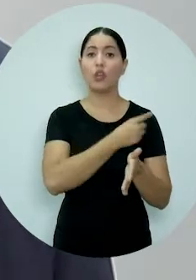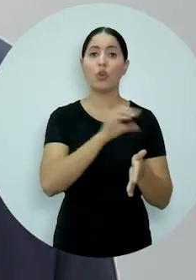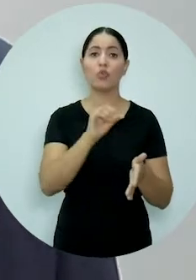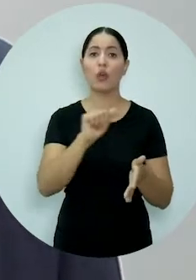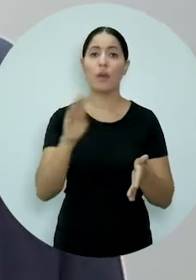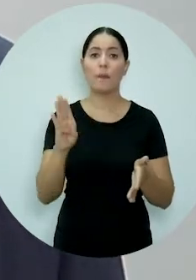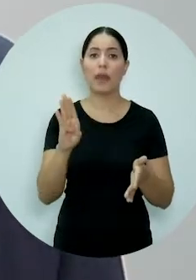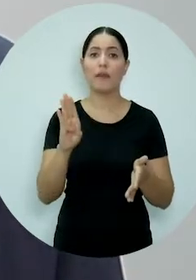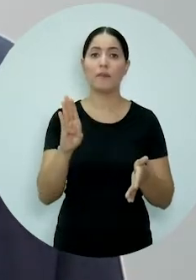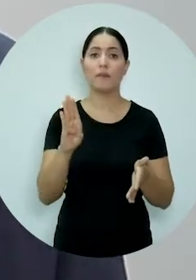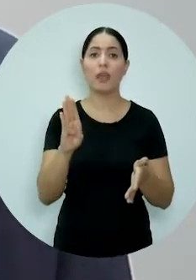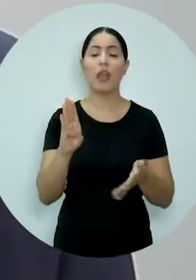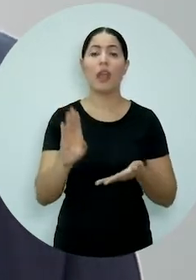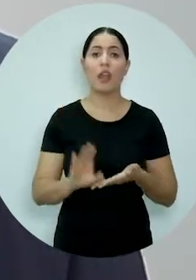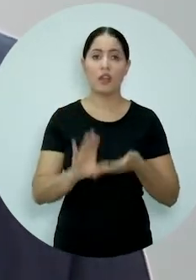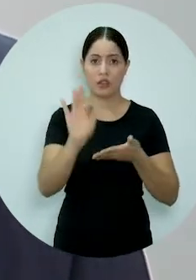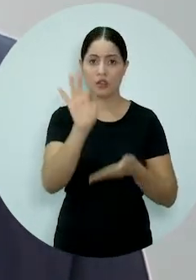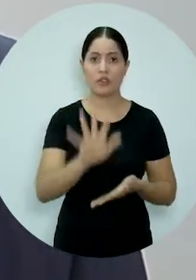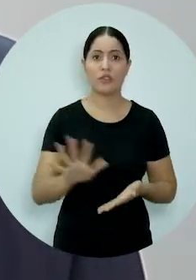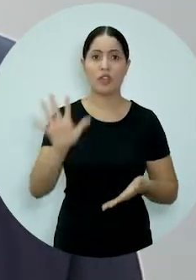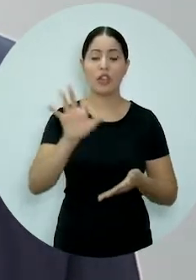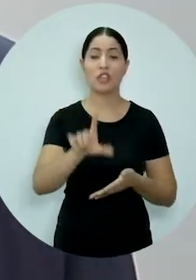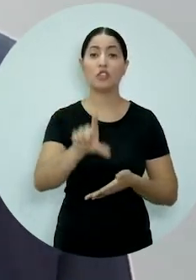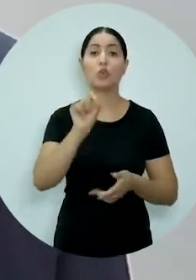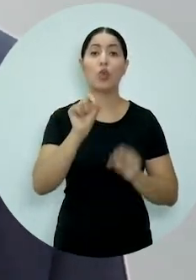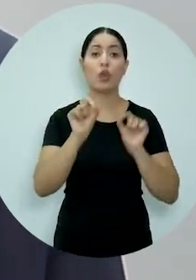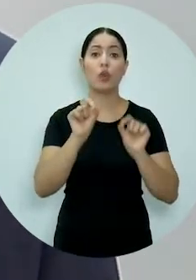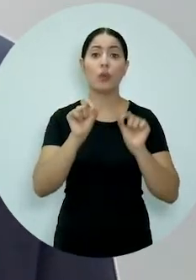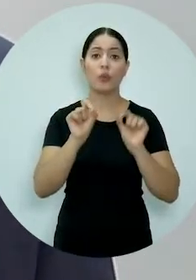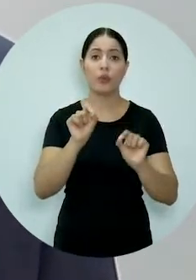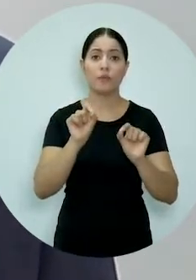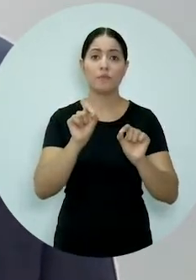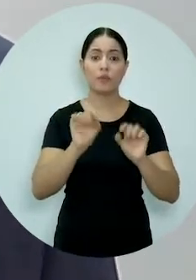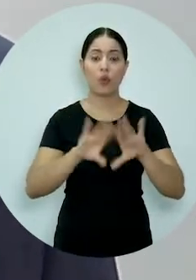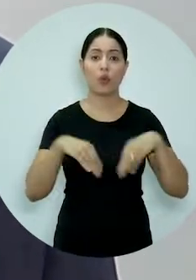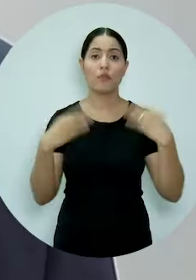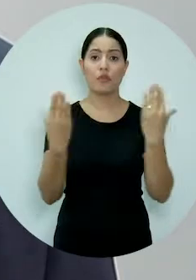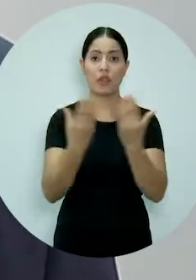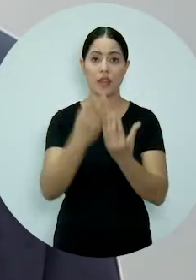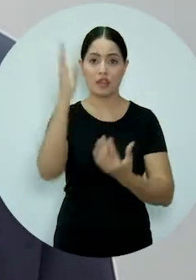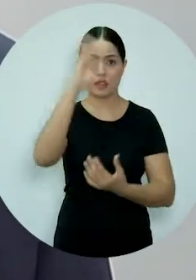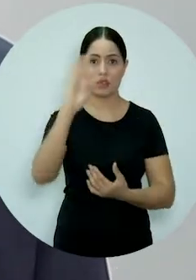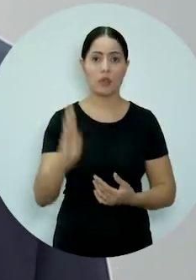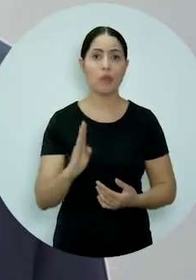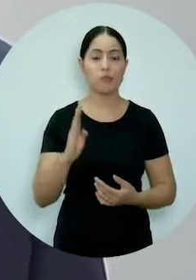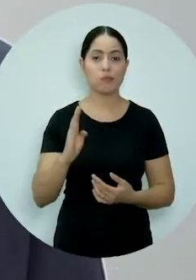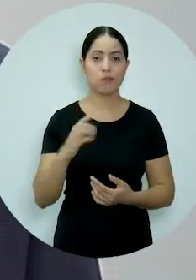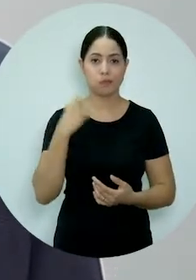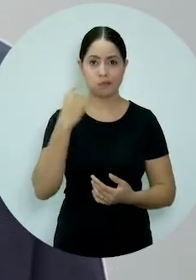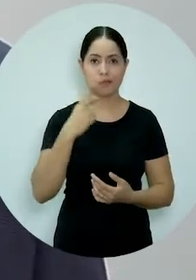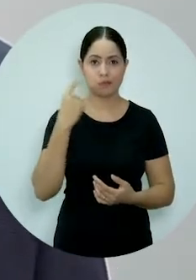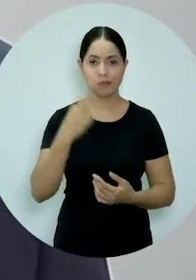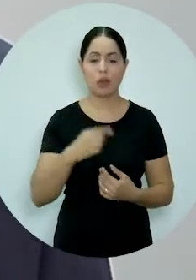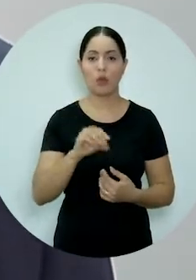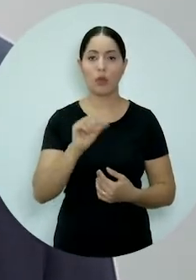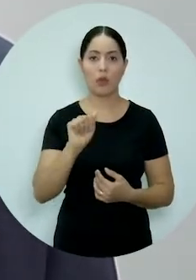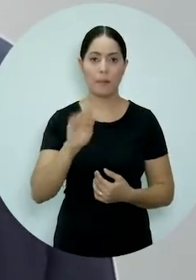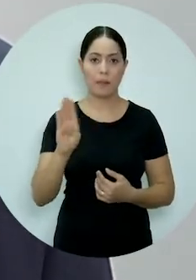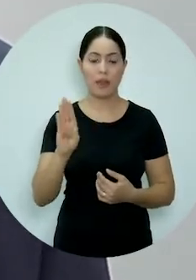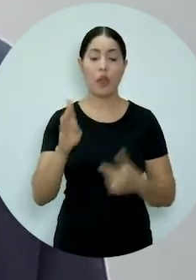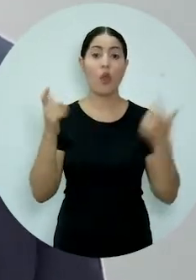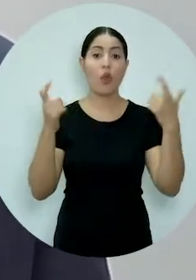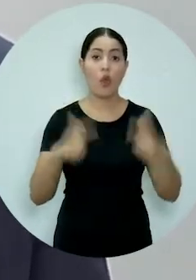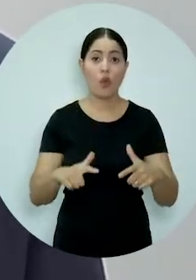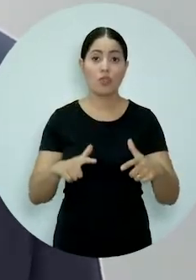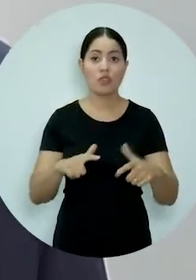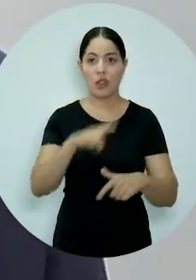decidiu que a Conferência Internacional do Meio Ambiente da OAB, que é um dos 5 grandes eventos nacionais do triênio da OAB Nacional, vai